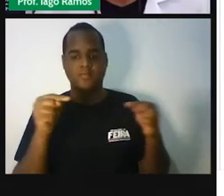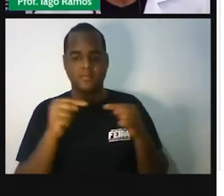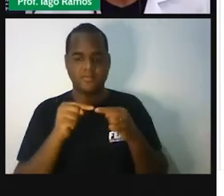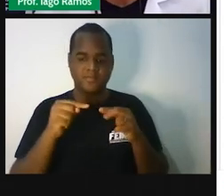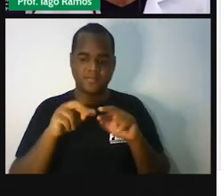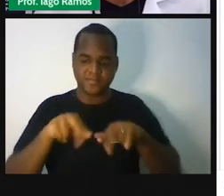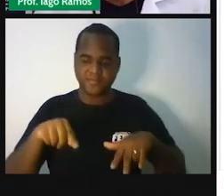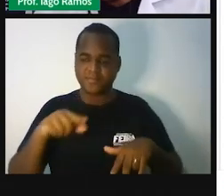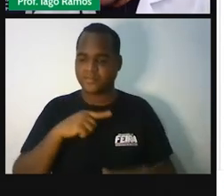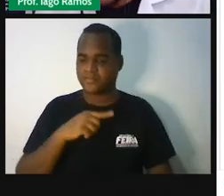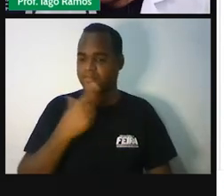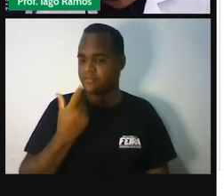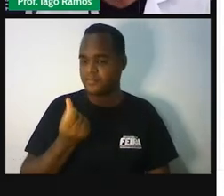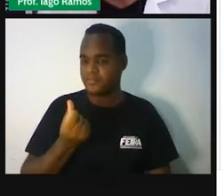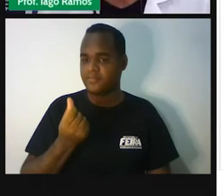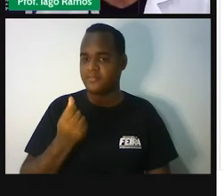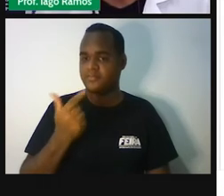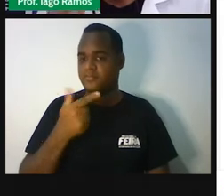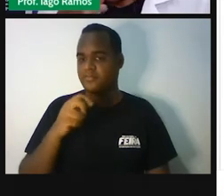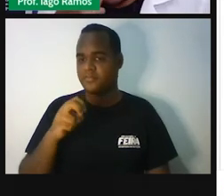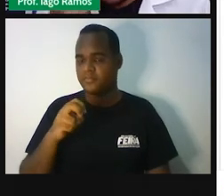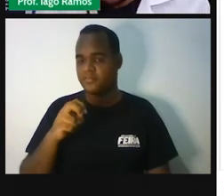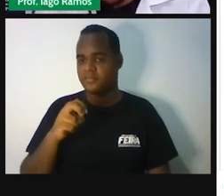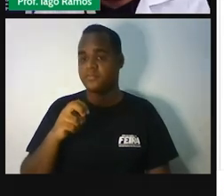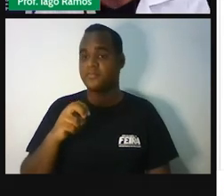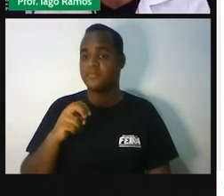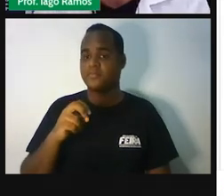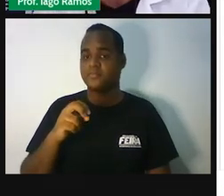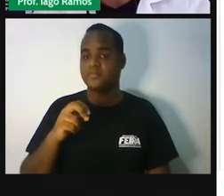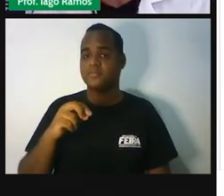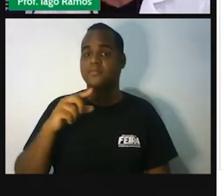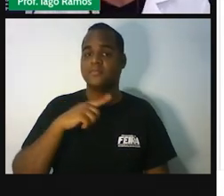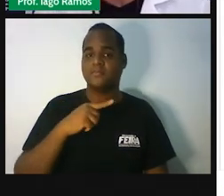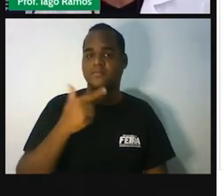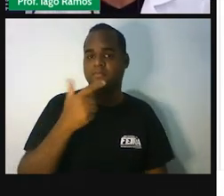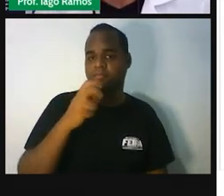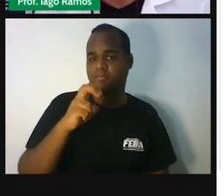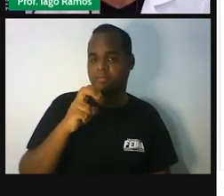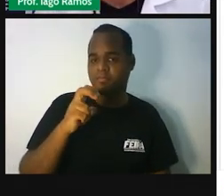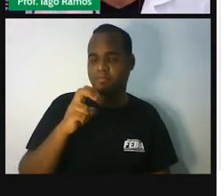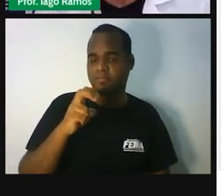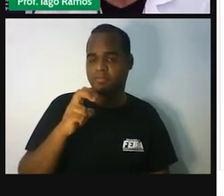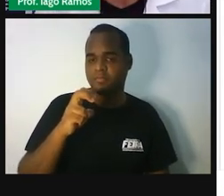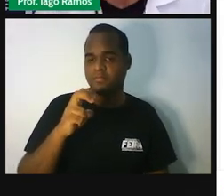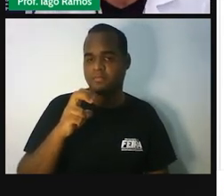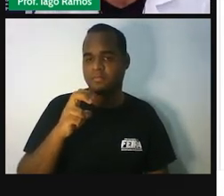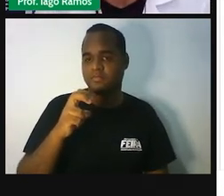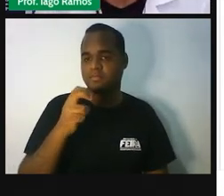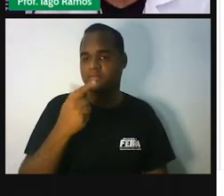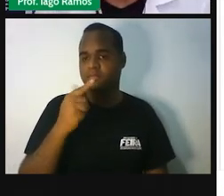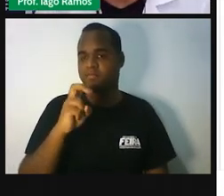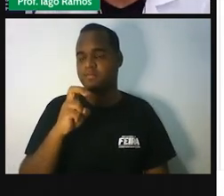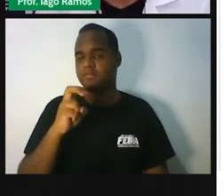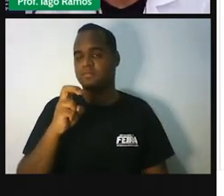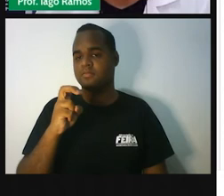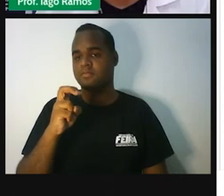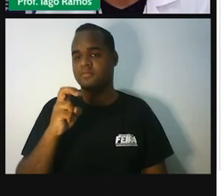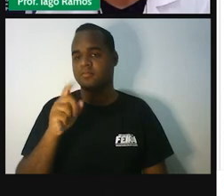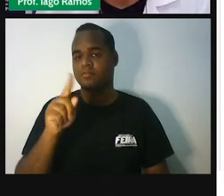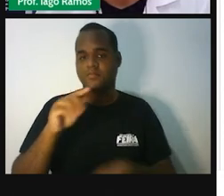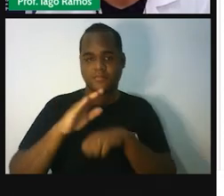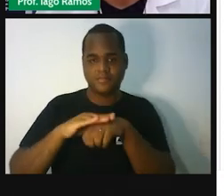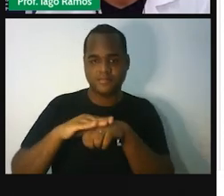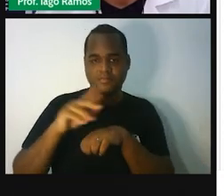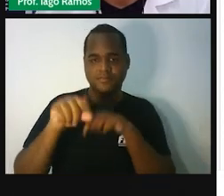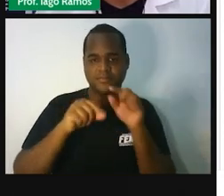Certo? Então, vezes 25. Vezes Bom, você já escolheu